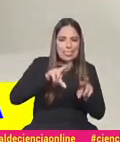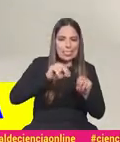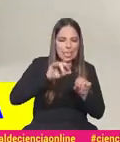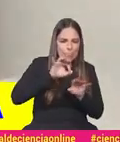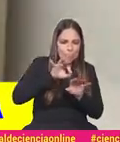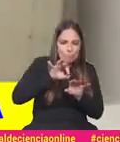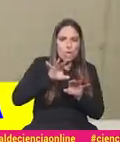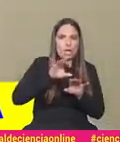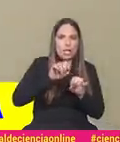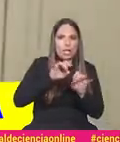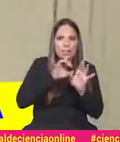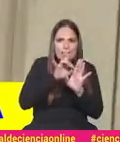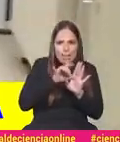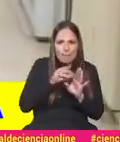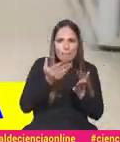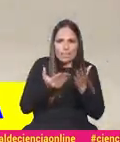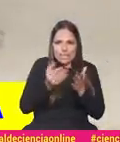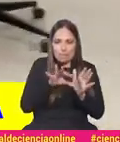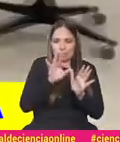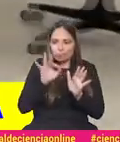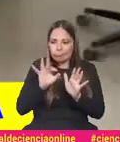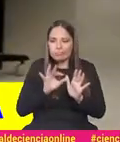limpamos, pesamos e selecionamos as sementes.